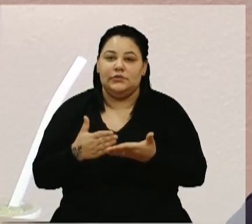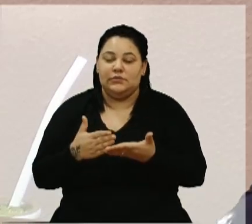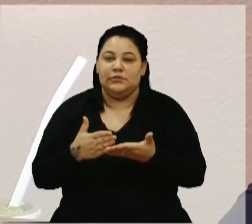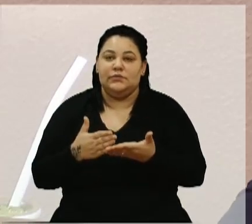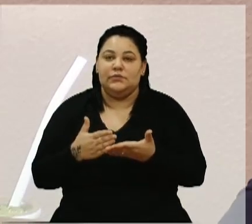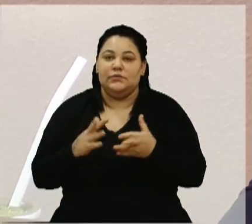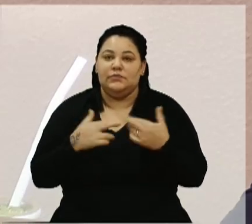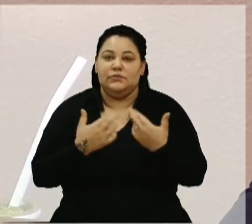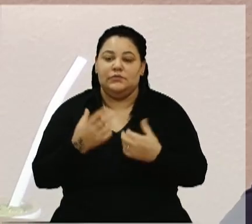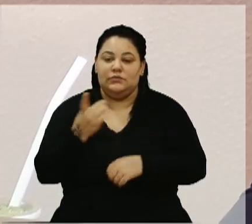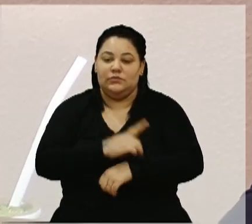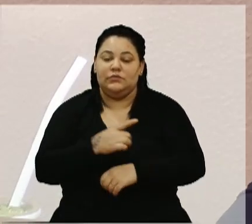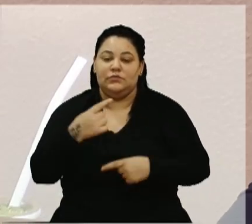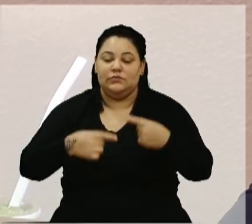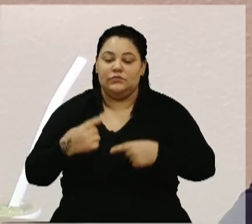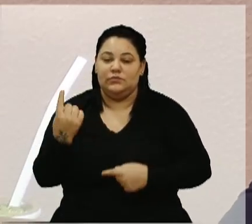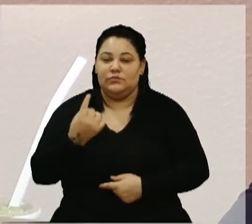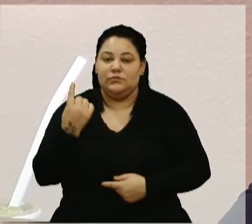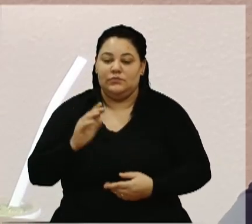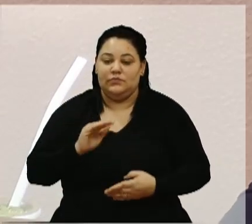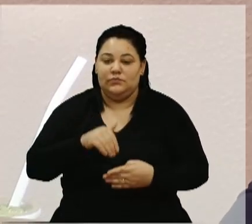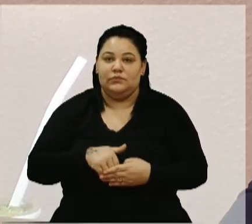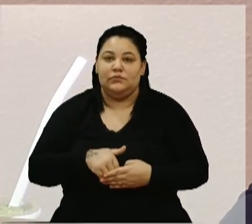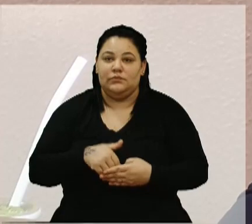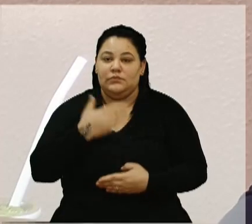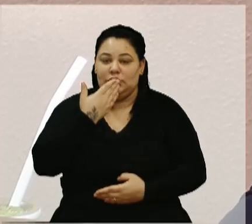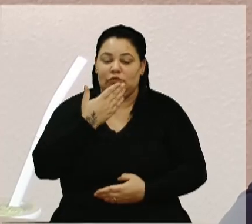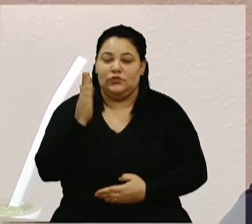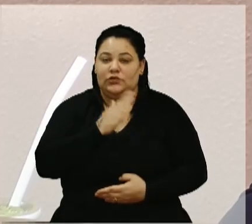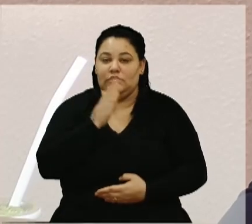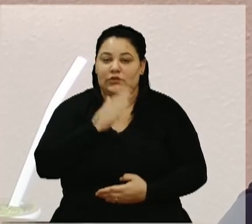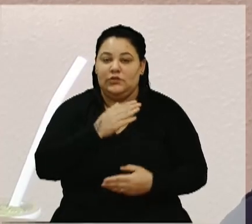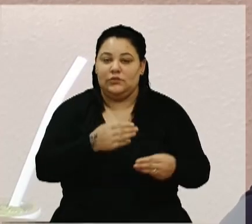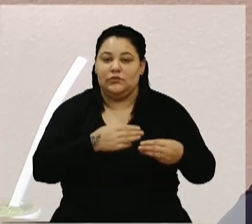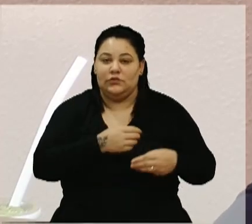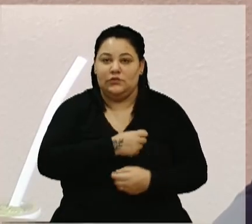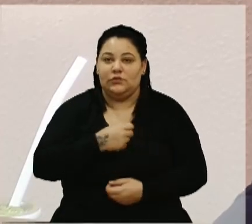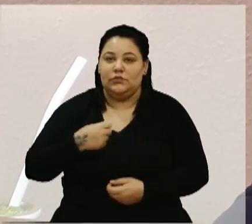Em discussão única e votação, em regime de urgência, a moção número